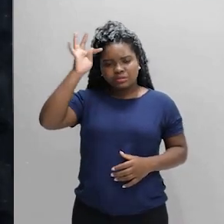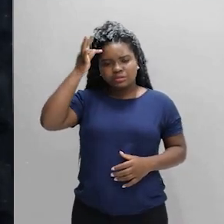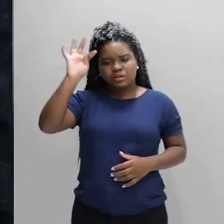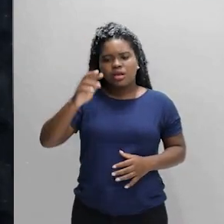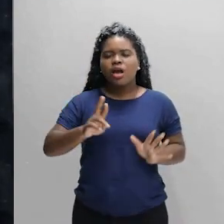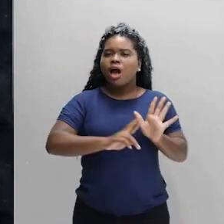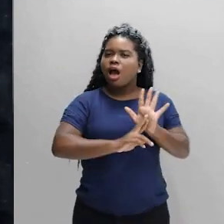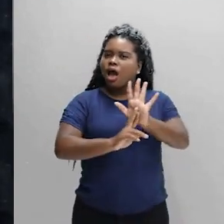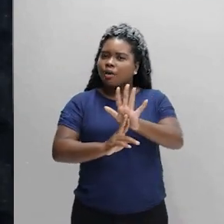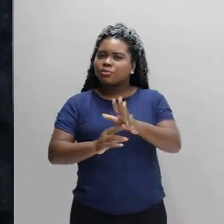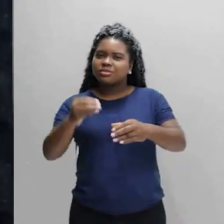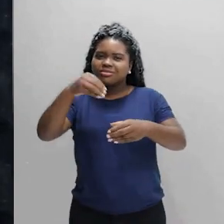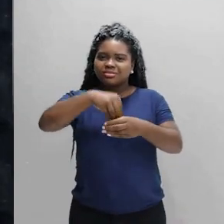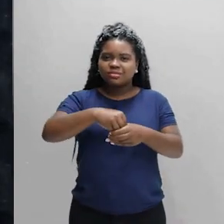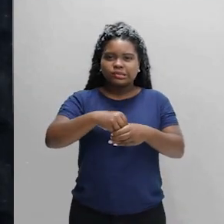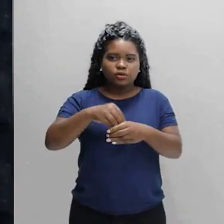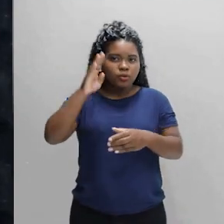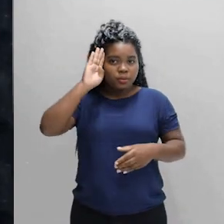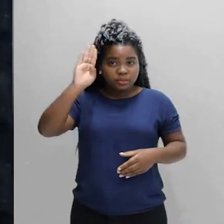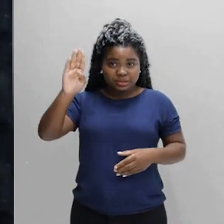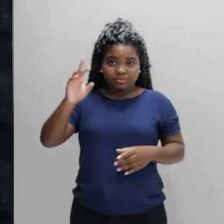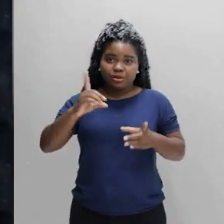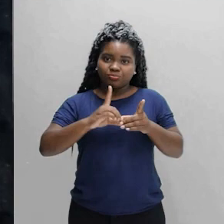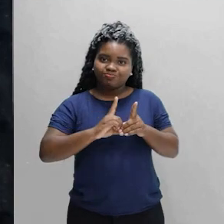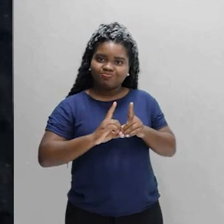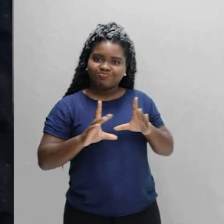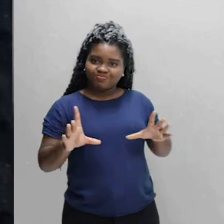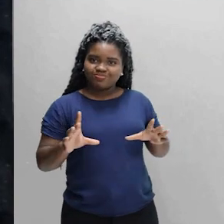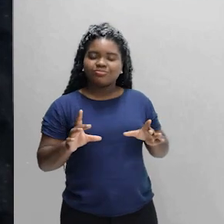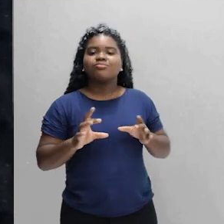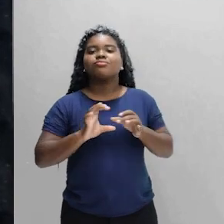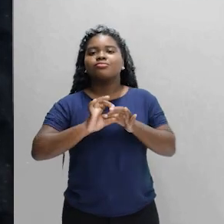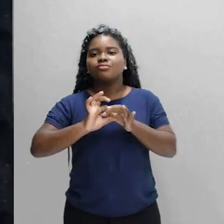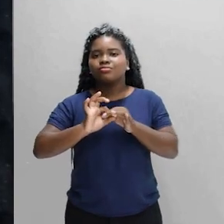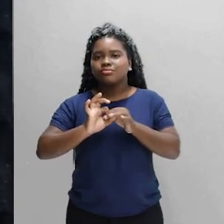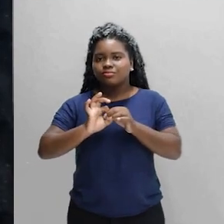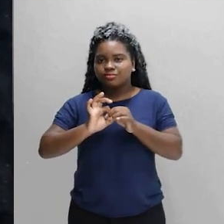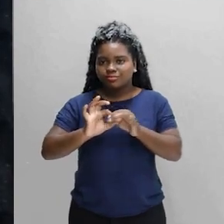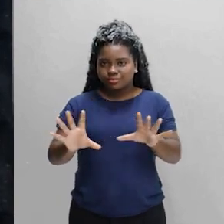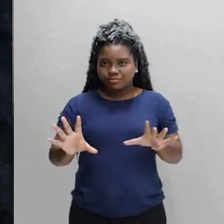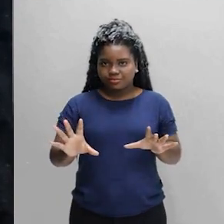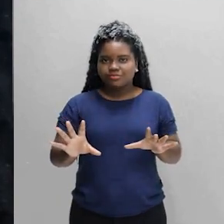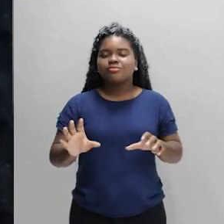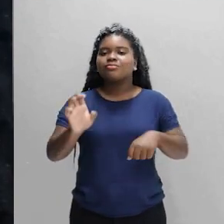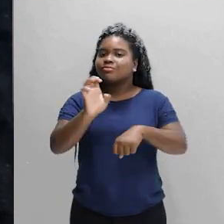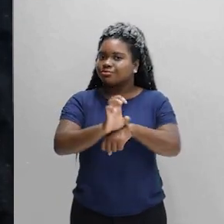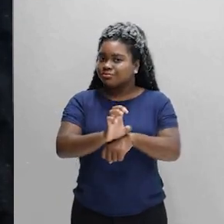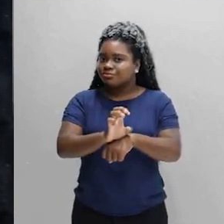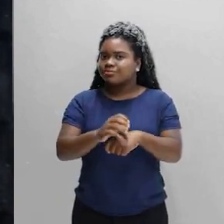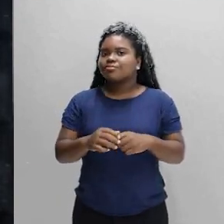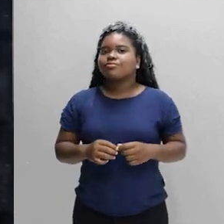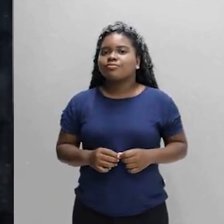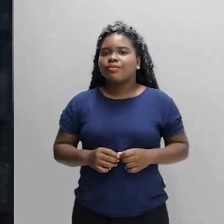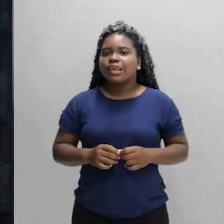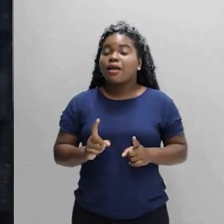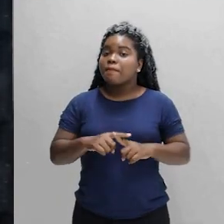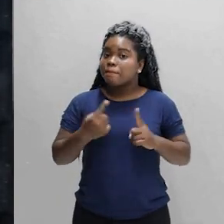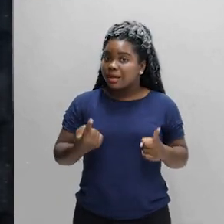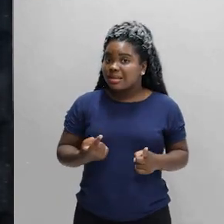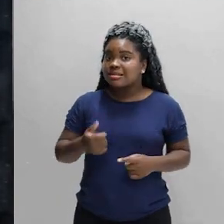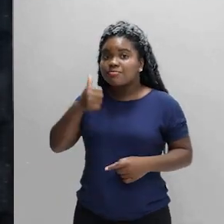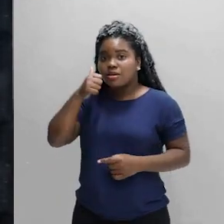eleição, como uma coisa fundamental na democracia liberal, na democracia do Estado liberal. Agora, para